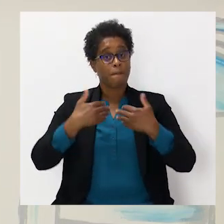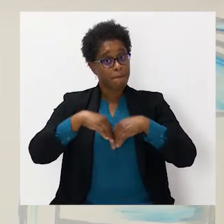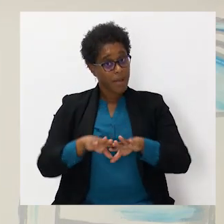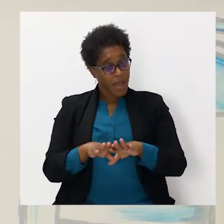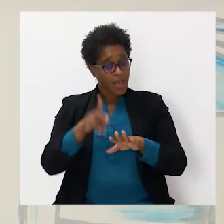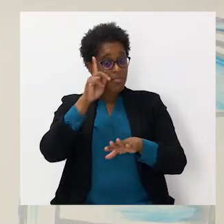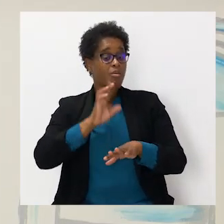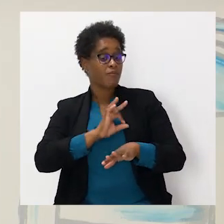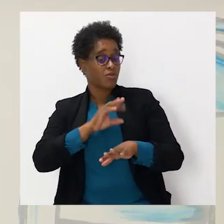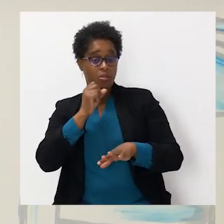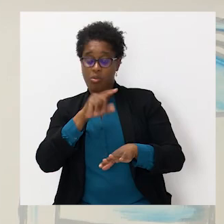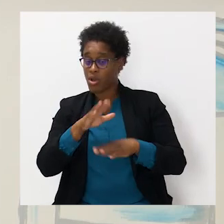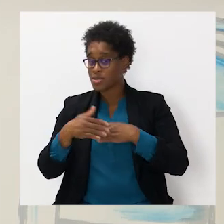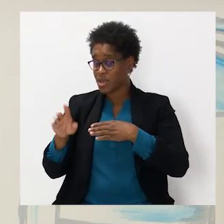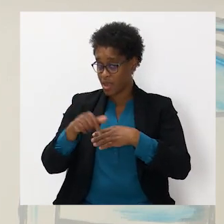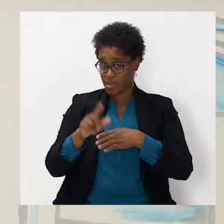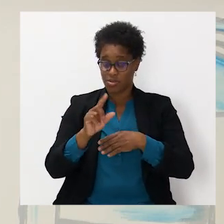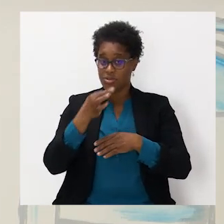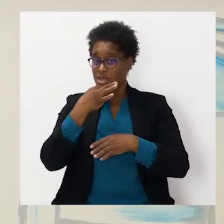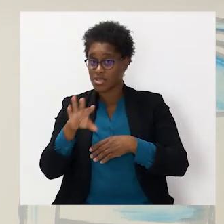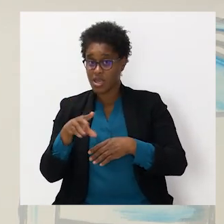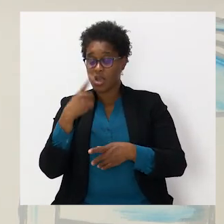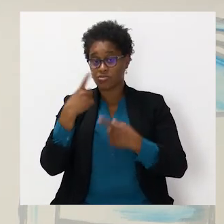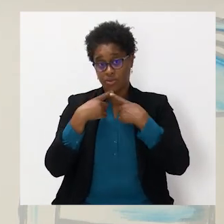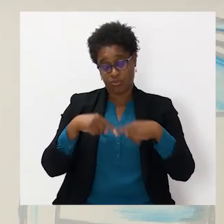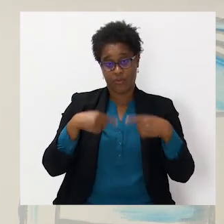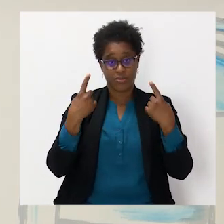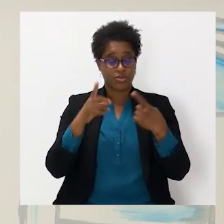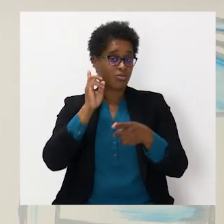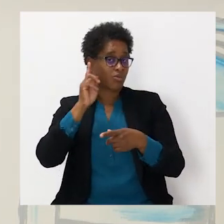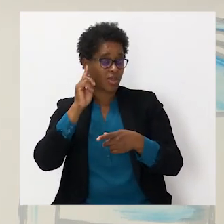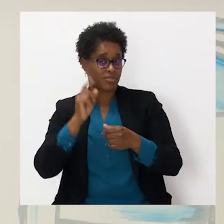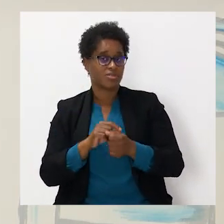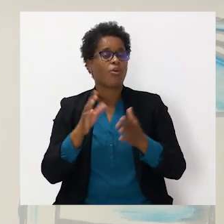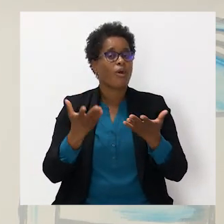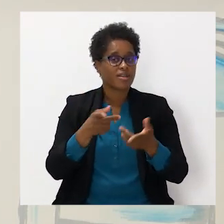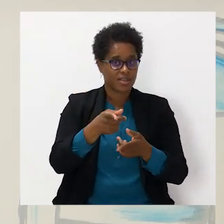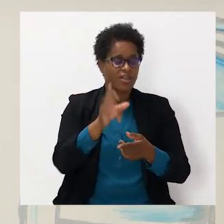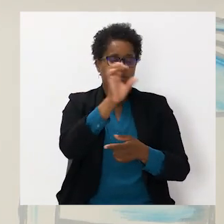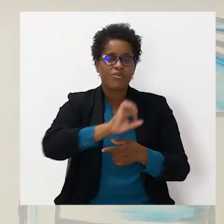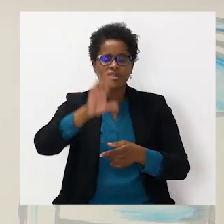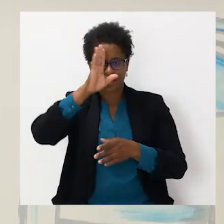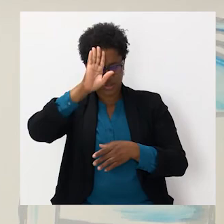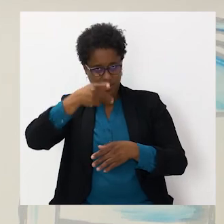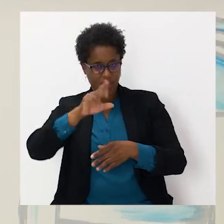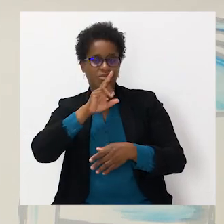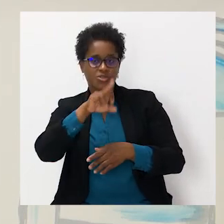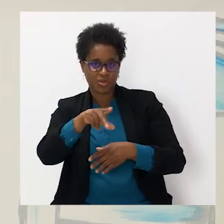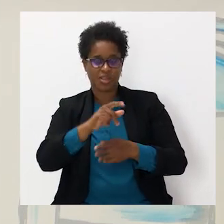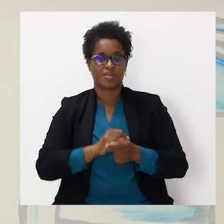Mas a professora não pode sair sem deixar as recomendações importantes. Quais são? Vocês já sabem, podem lá